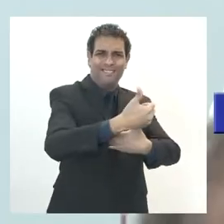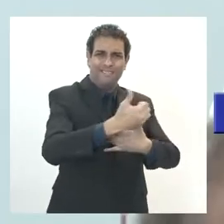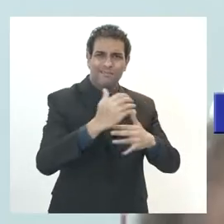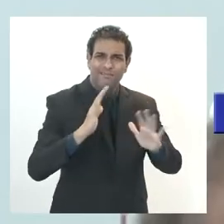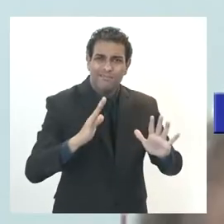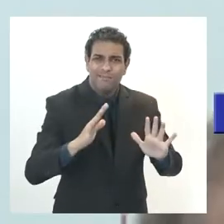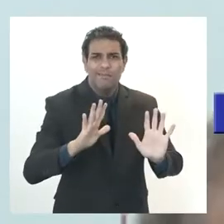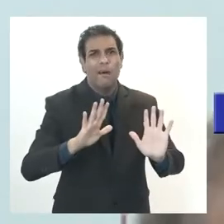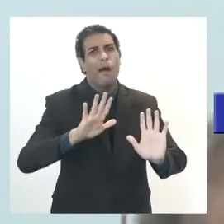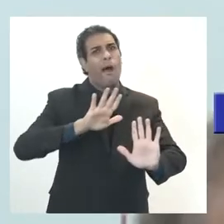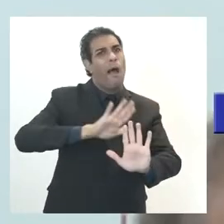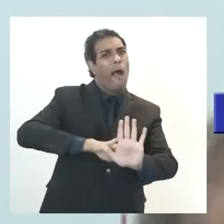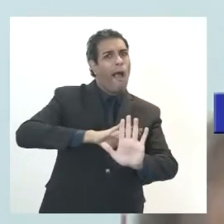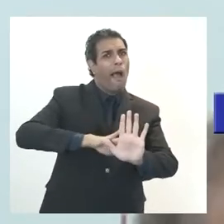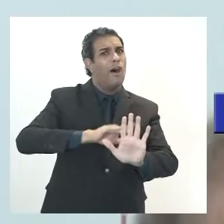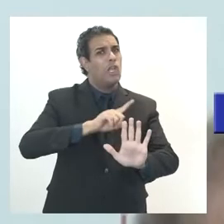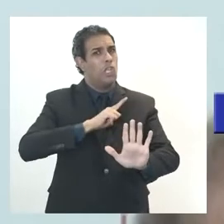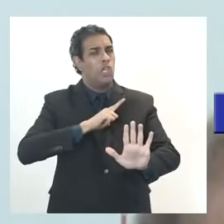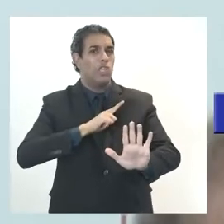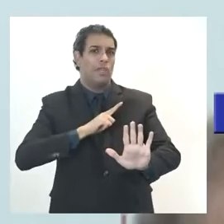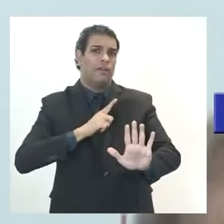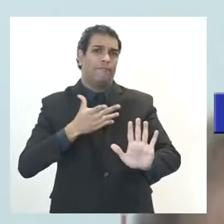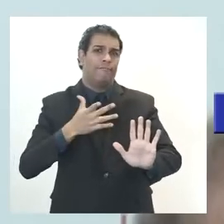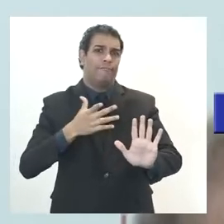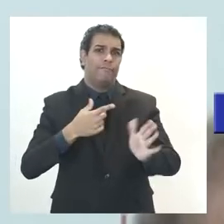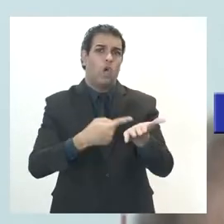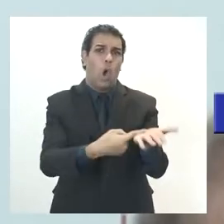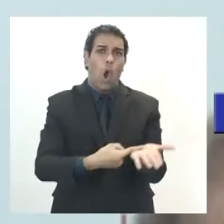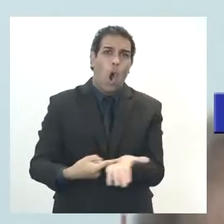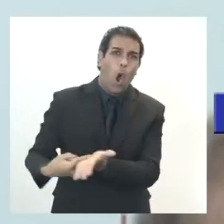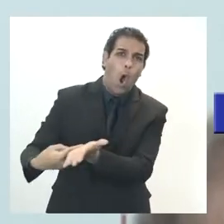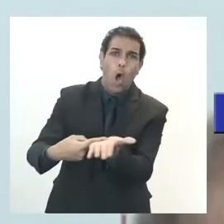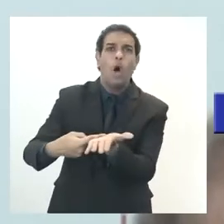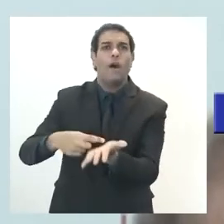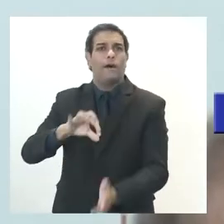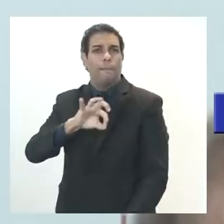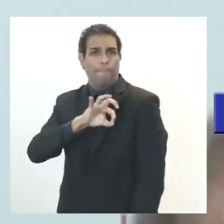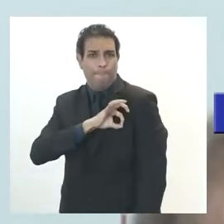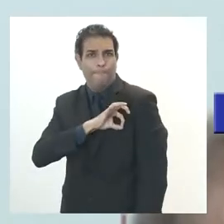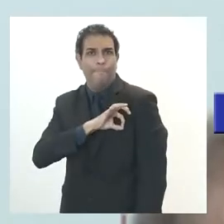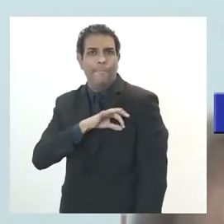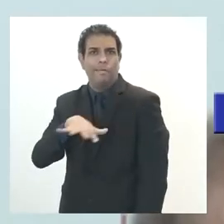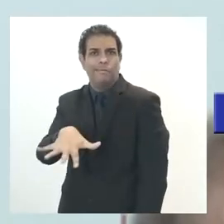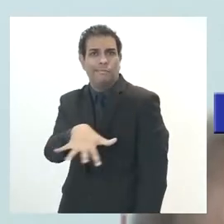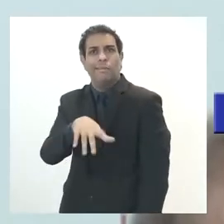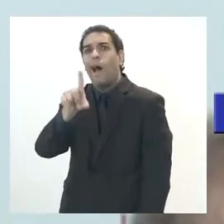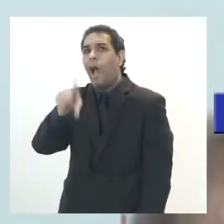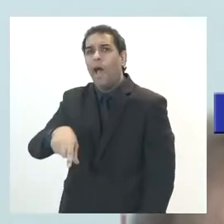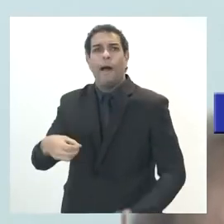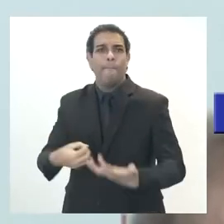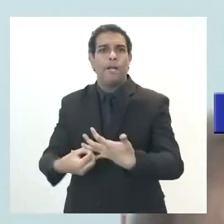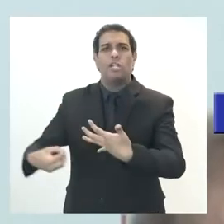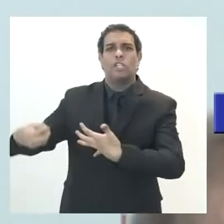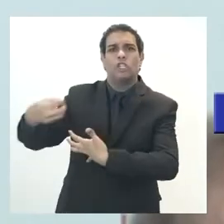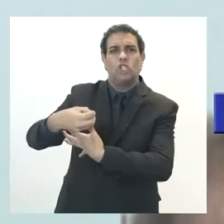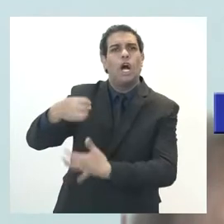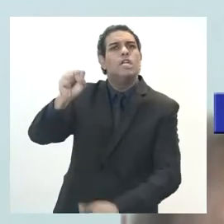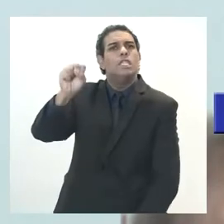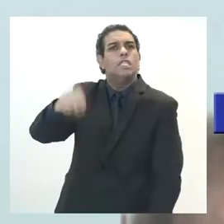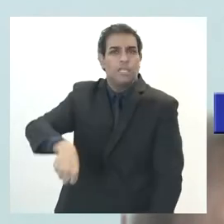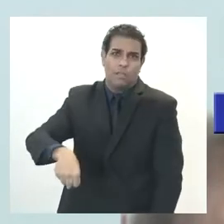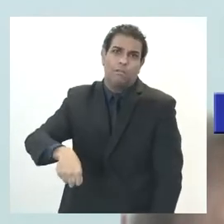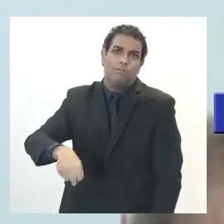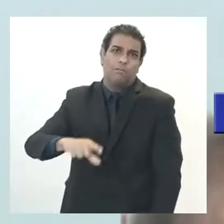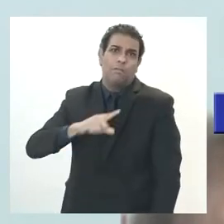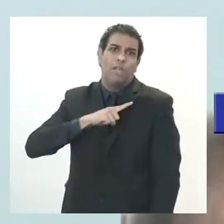que tem assim nós temos sem uma boa parte da polícia no caso minha militar só privilegiado que são os nossos